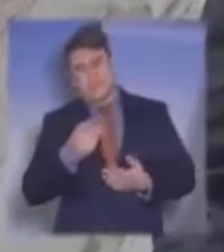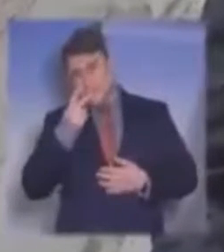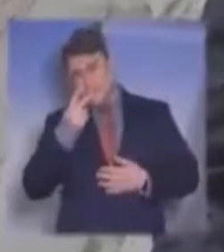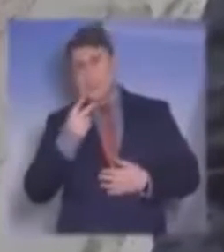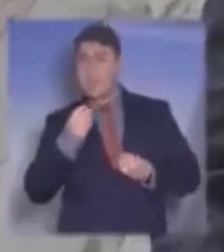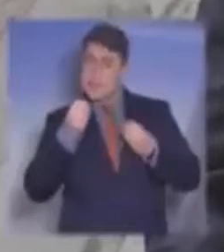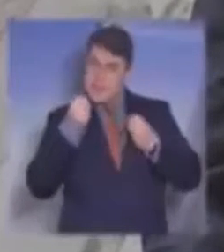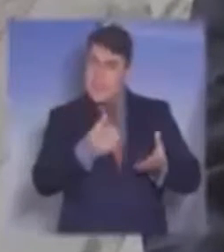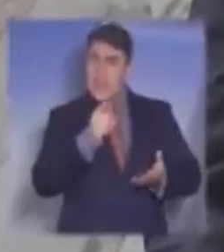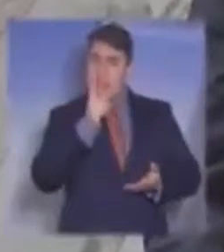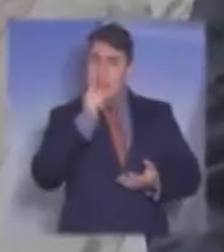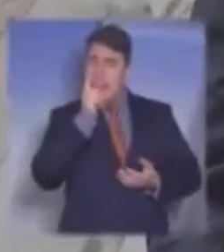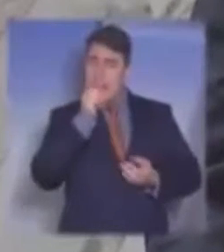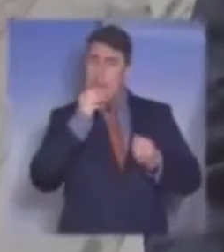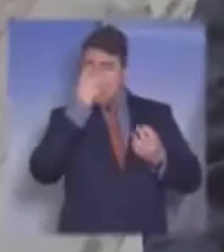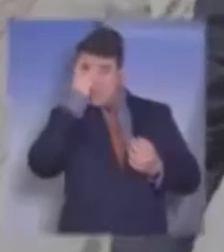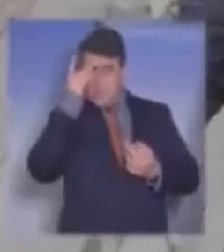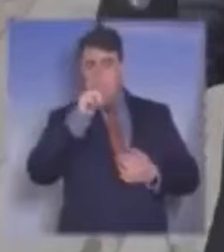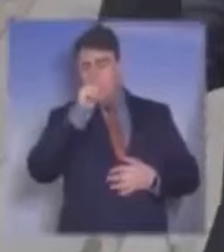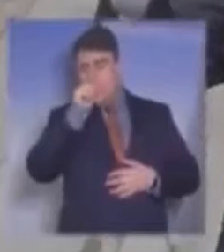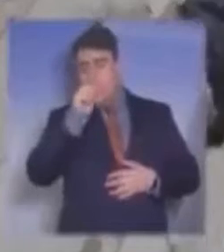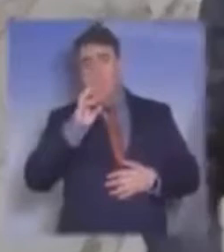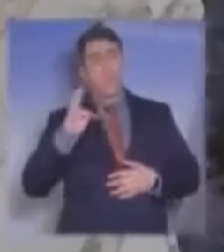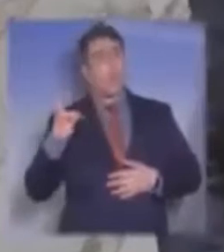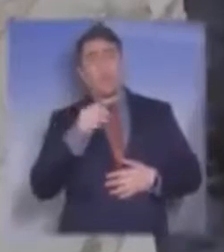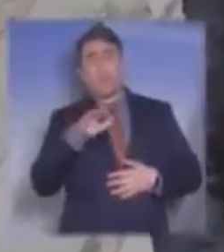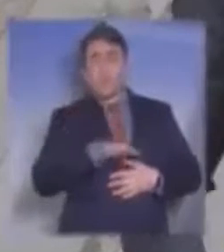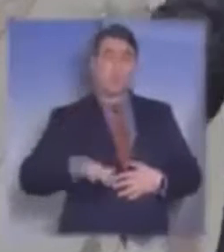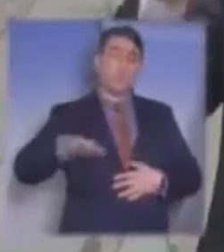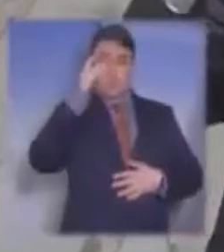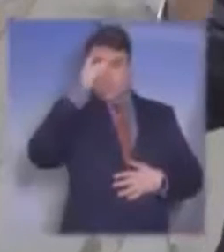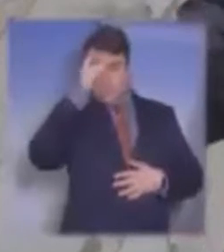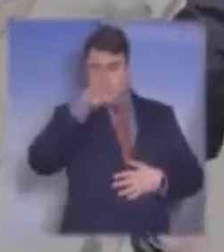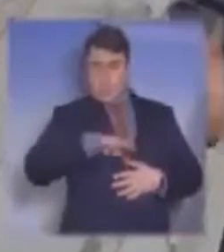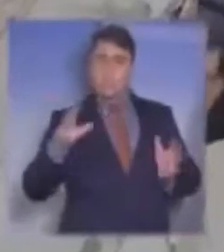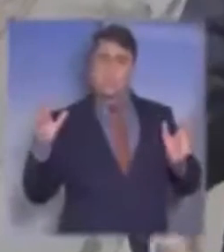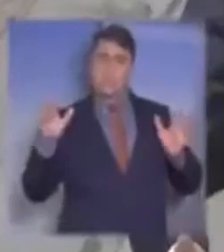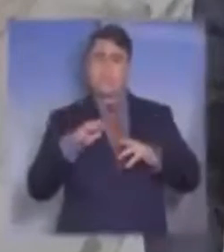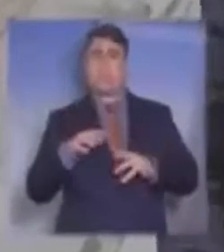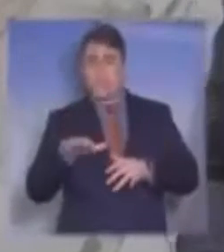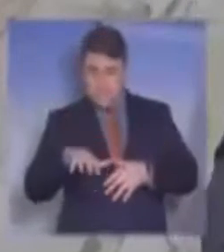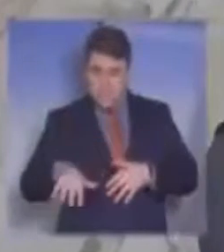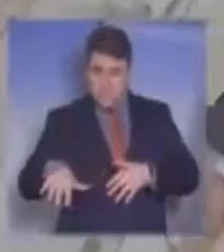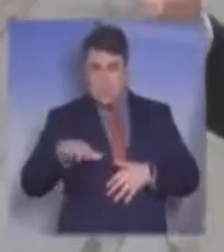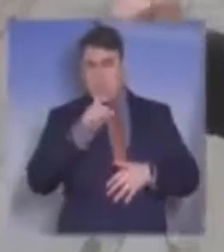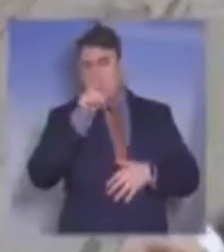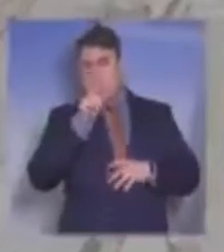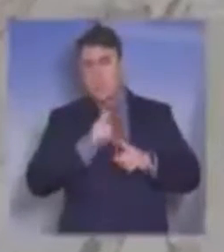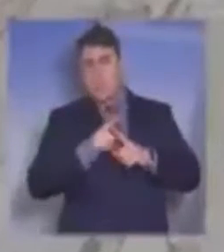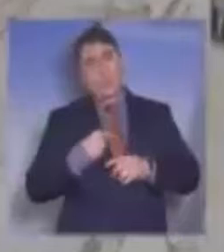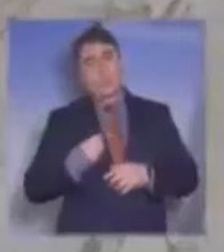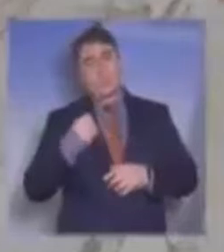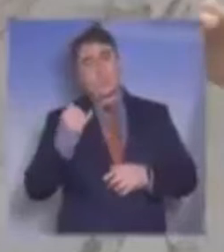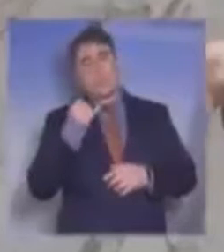fornecia água pro povo água para as pessoas beberem todas as civilizações humanas aglomerado humano surgiu em torno da água porque a água é vital